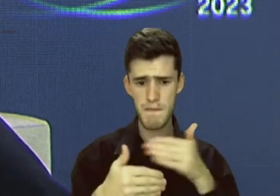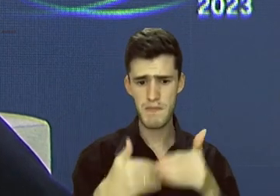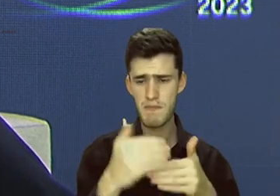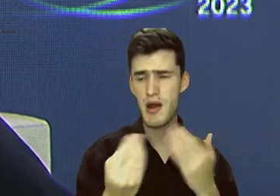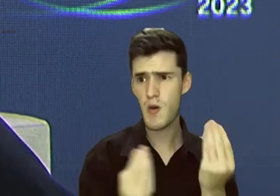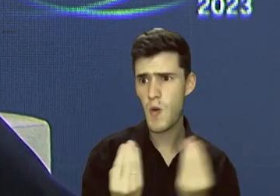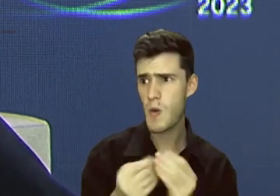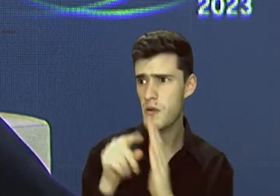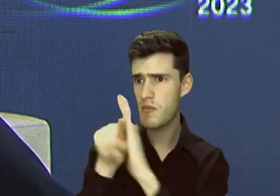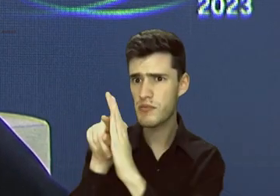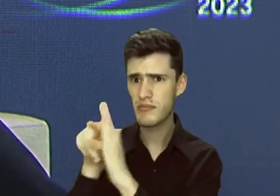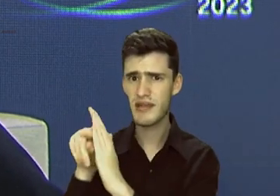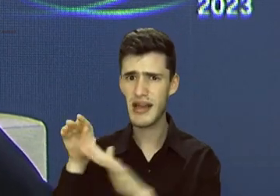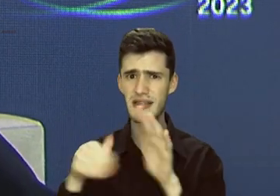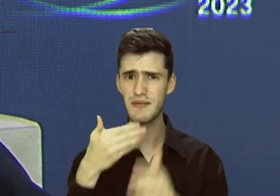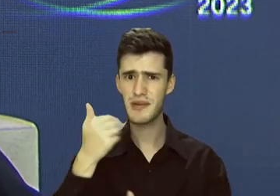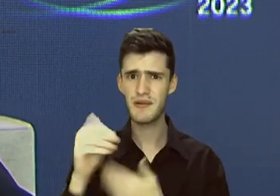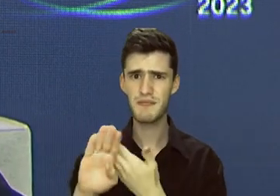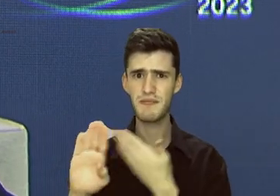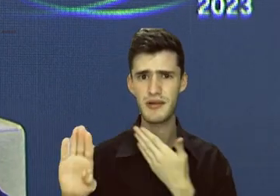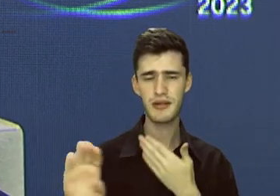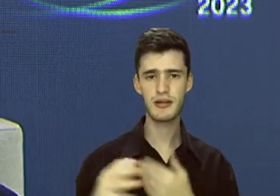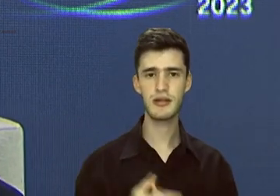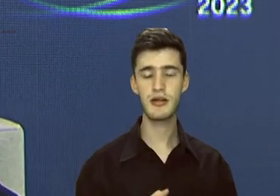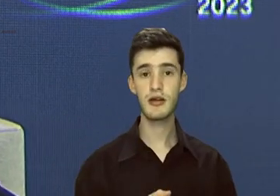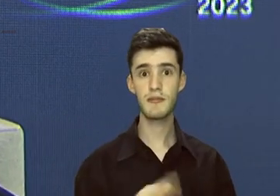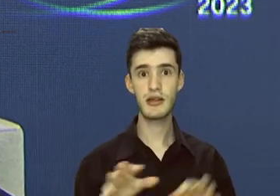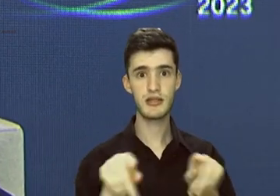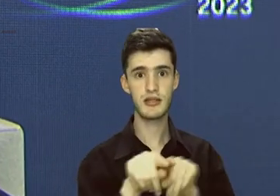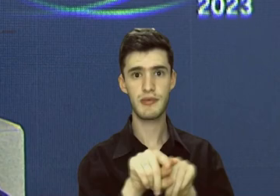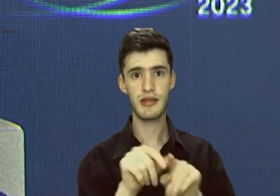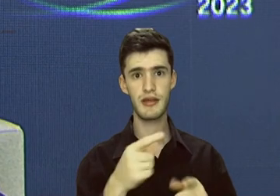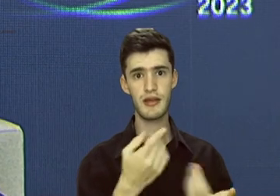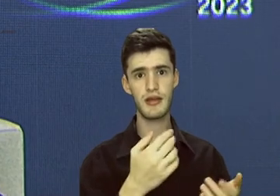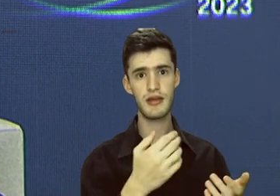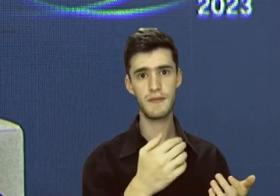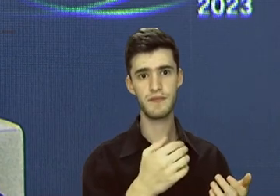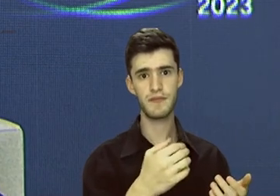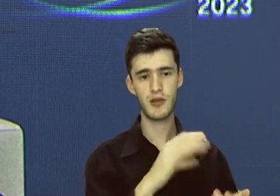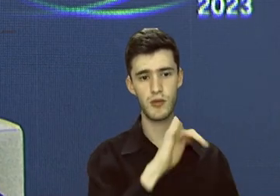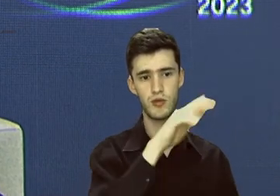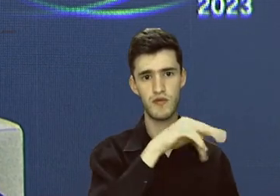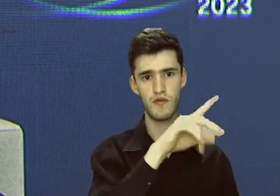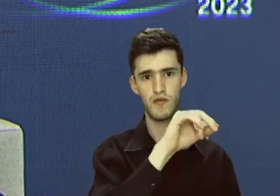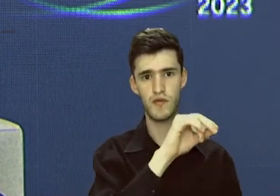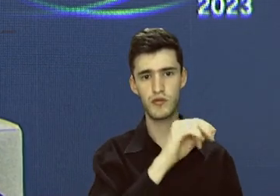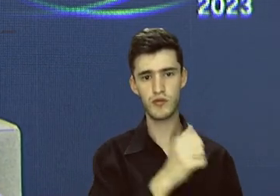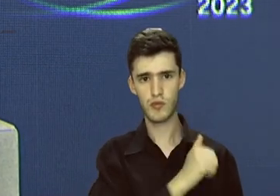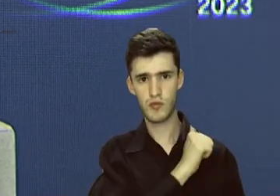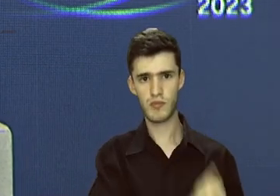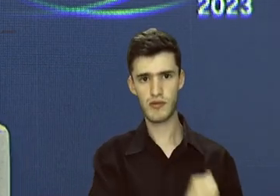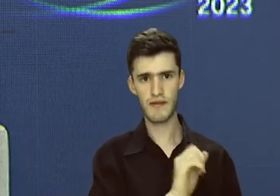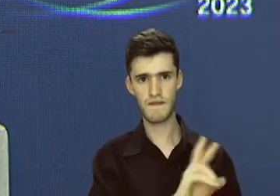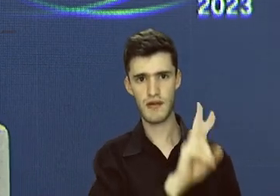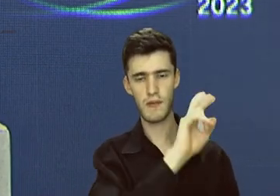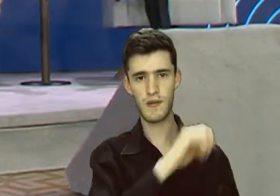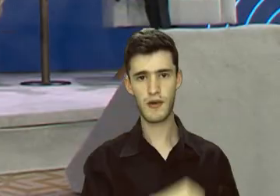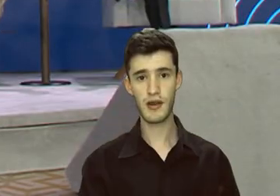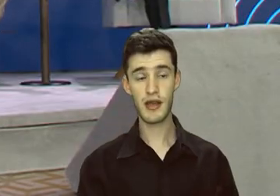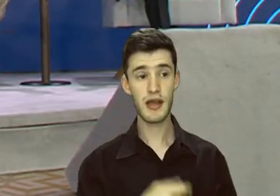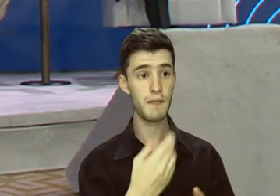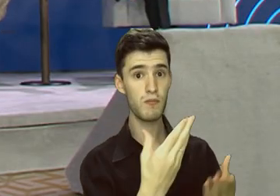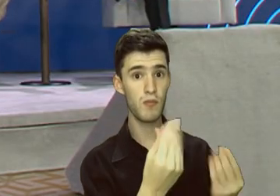a gente sente também uma mudança muito grande de comportamento dos Fundos antes os Fundos perguntando basicamente é crescimento e